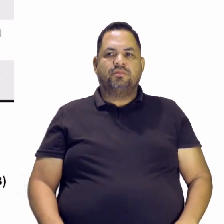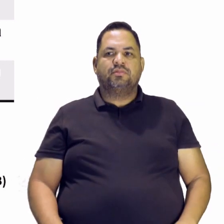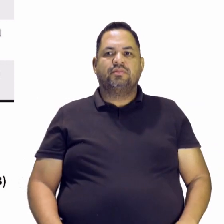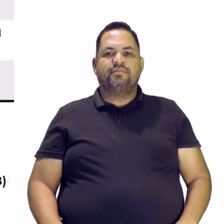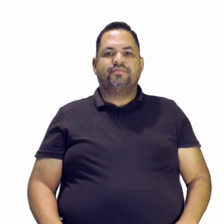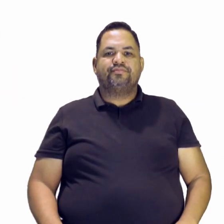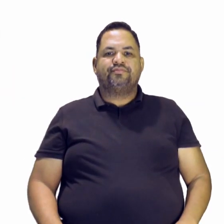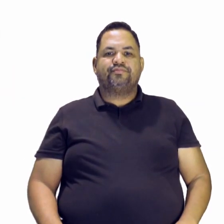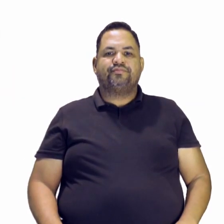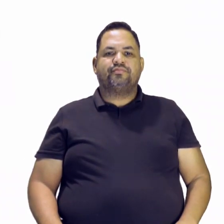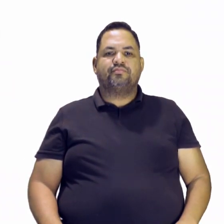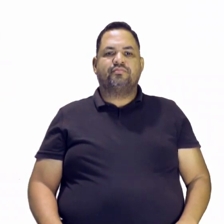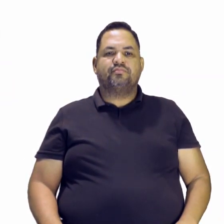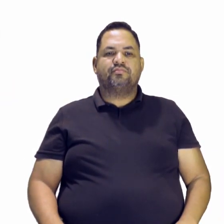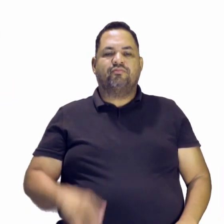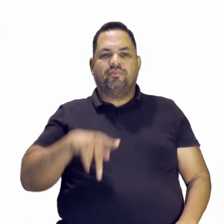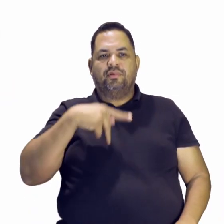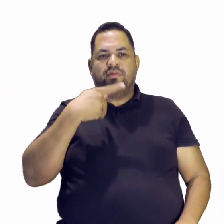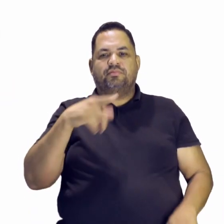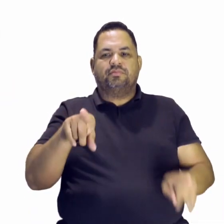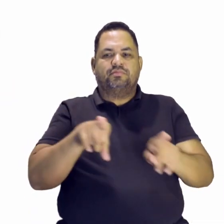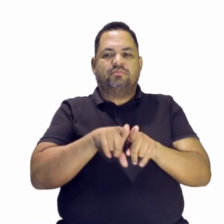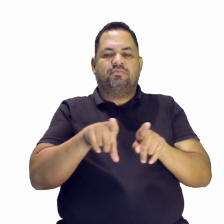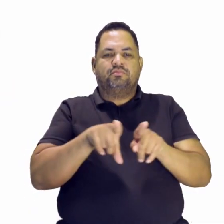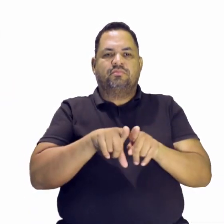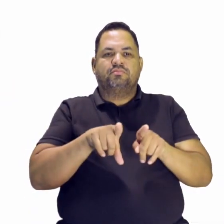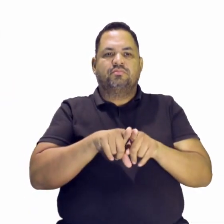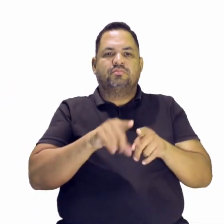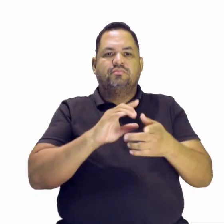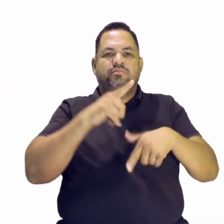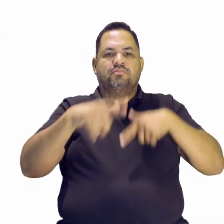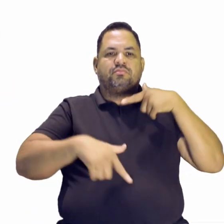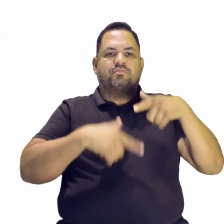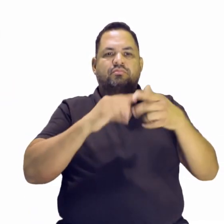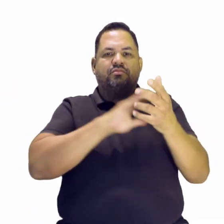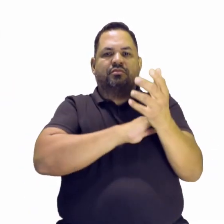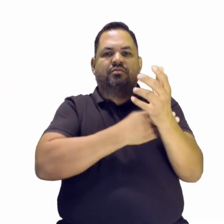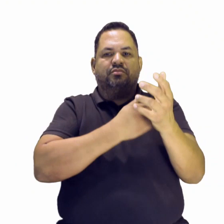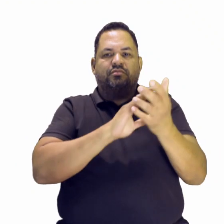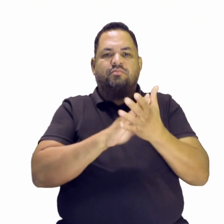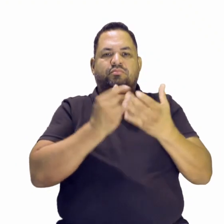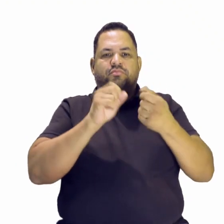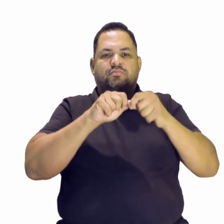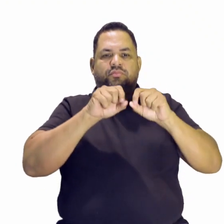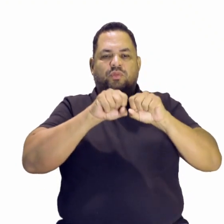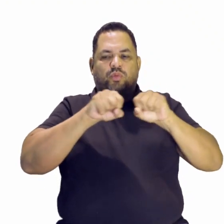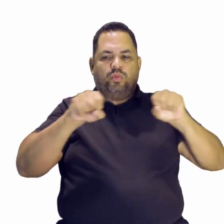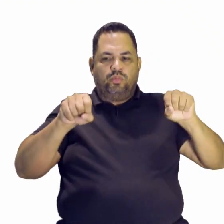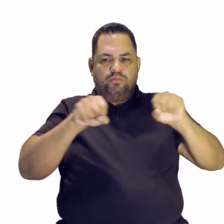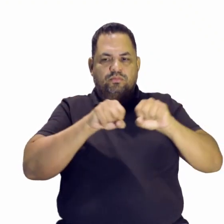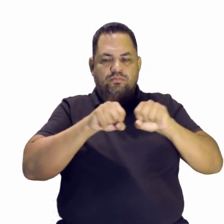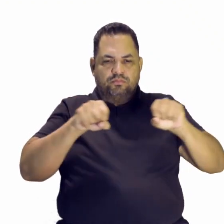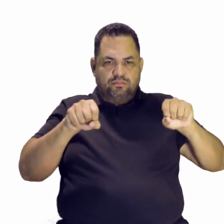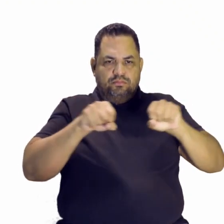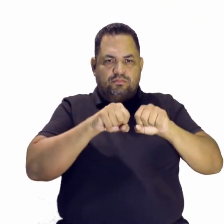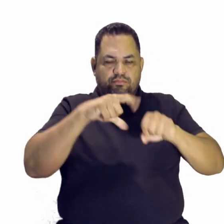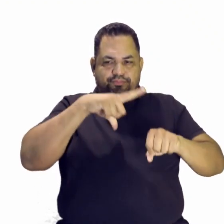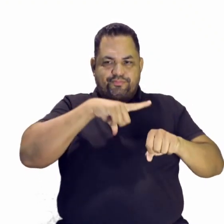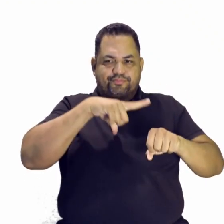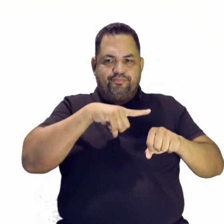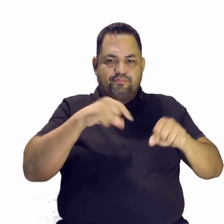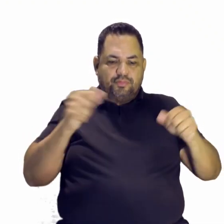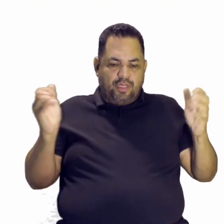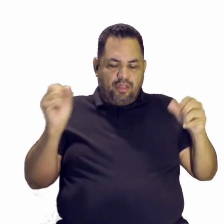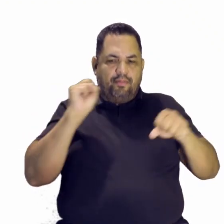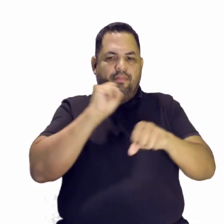tá? Falamos nessa ação muscular também aí do tamanho, né, dessas fibras. Quando eu tenho ela em repouso e